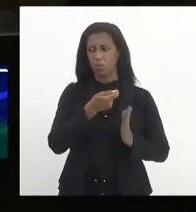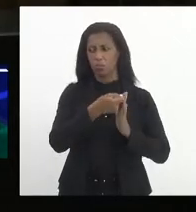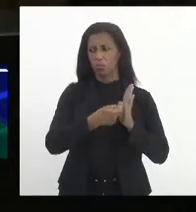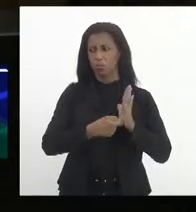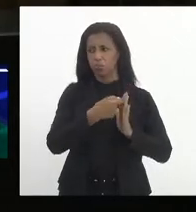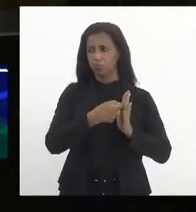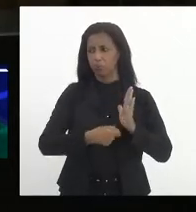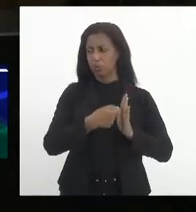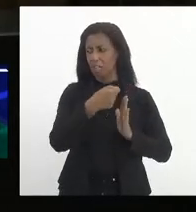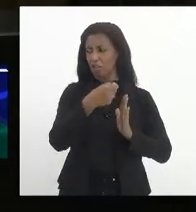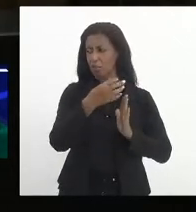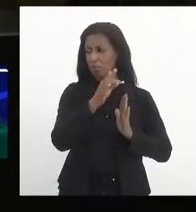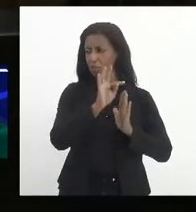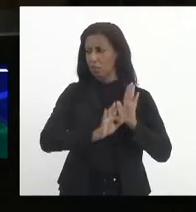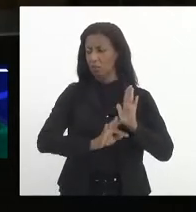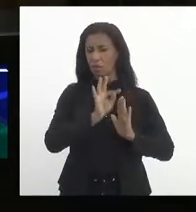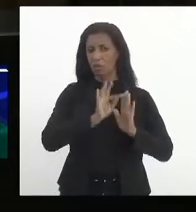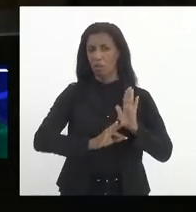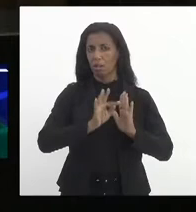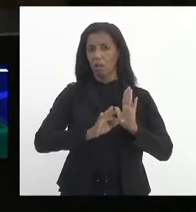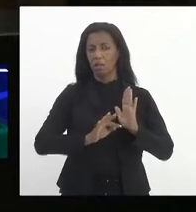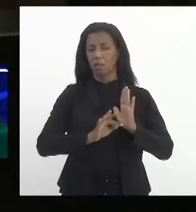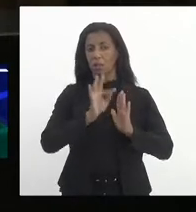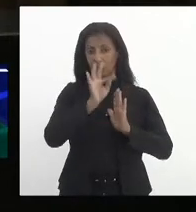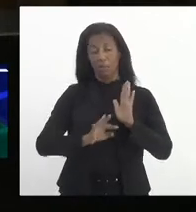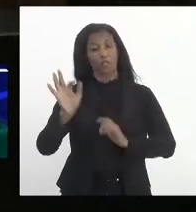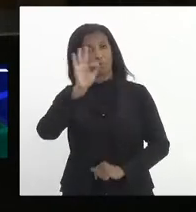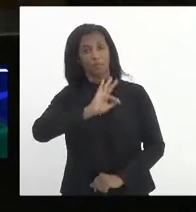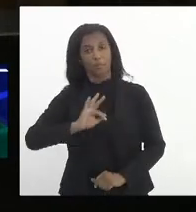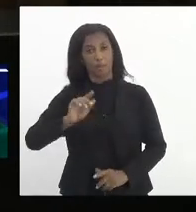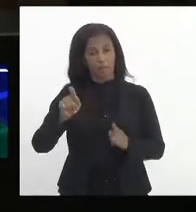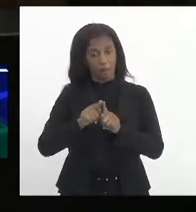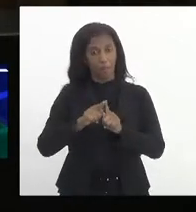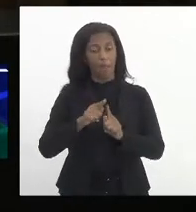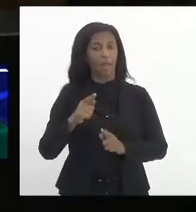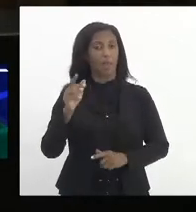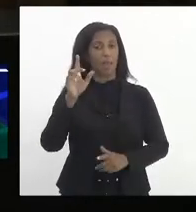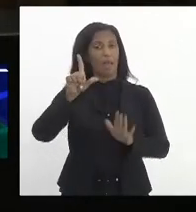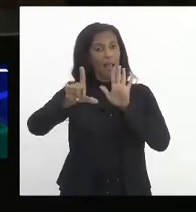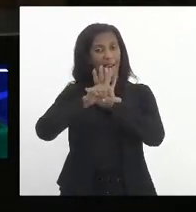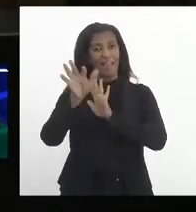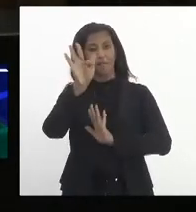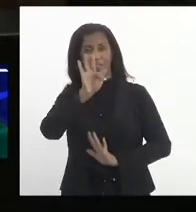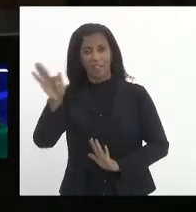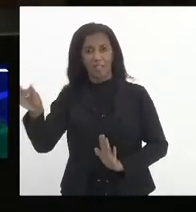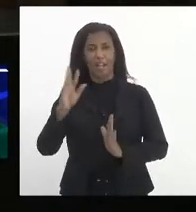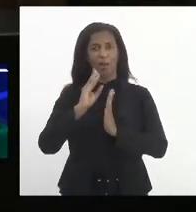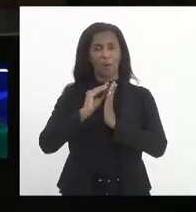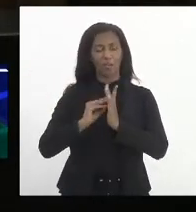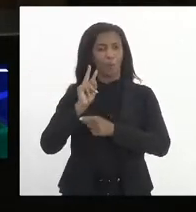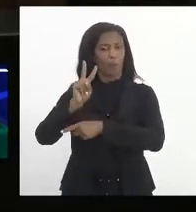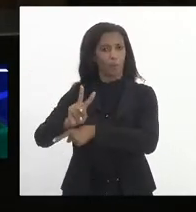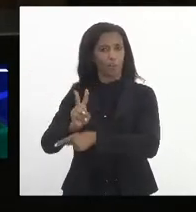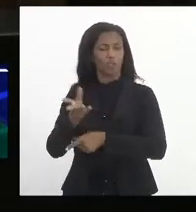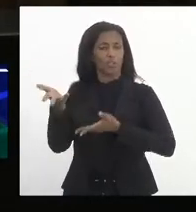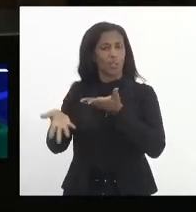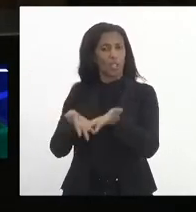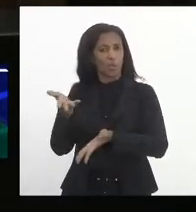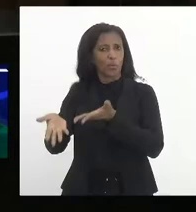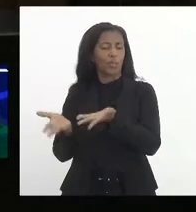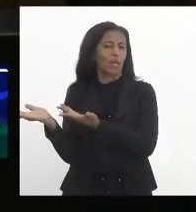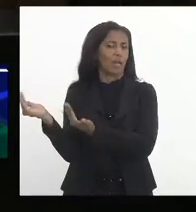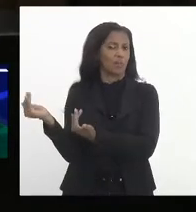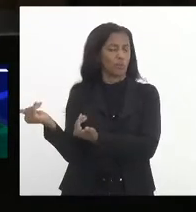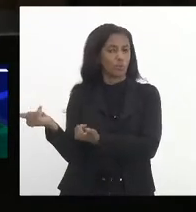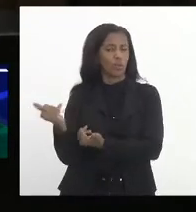considerando a Constituição Federal considerando agenda proteger e cuidar